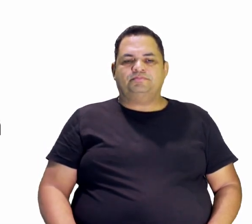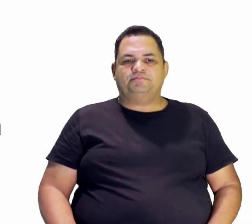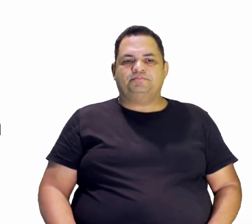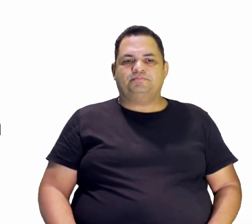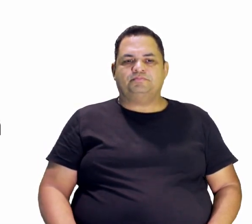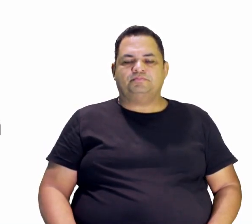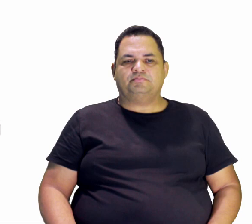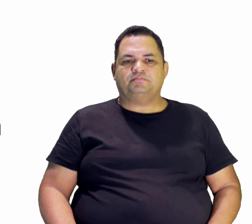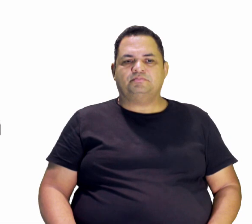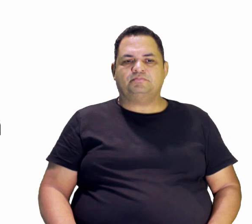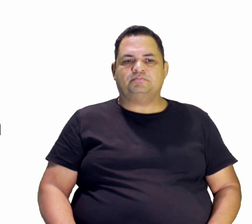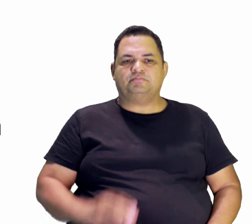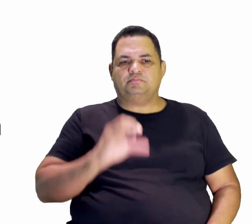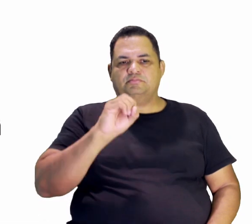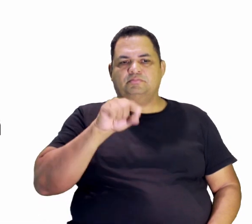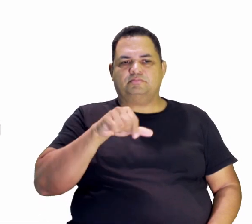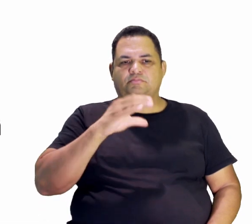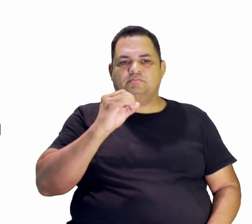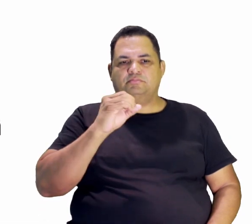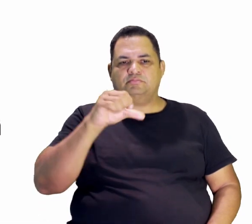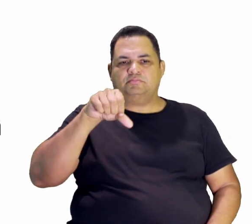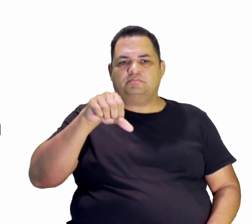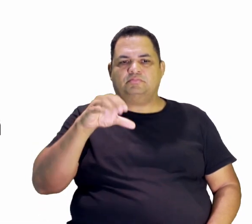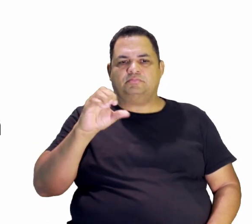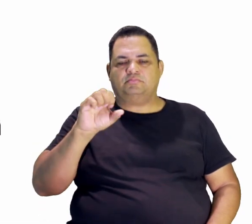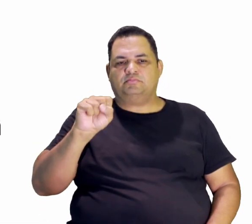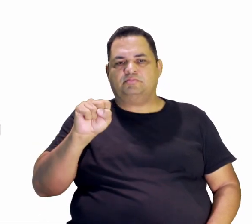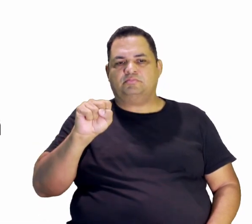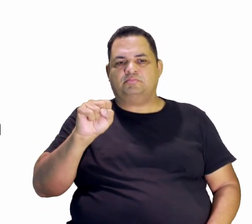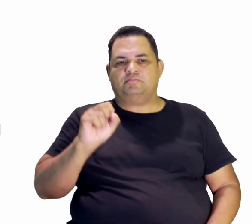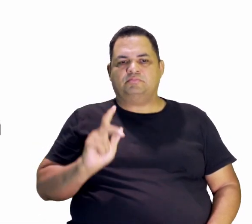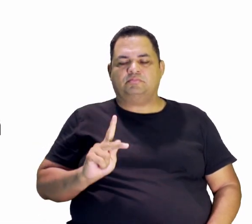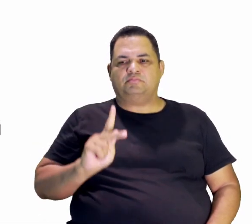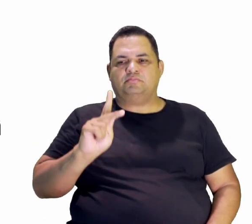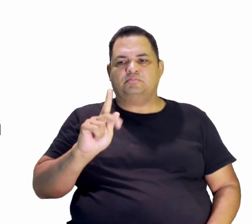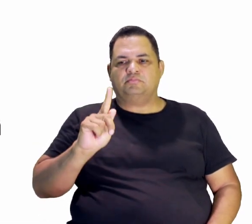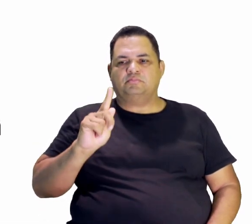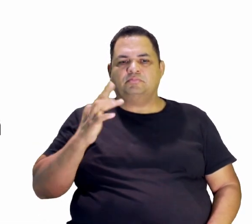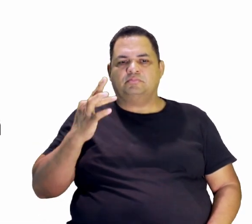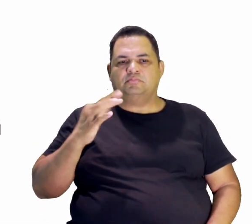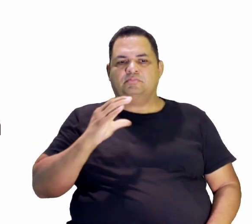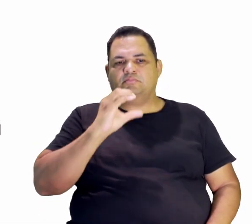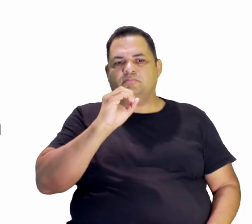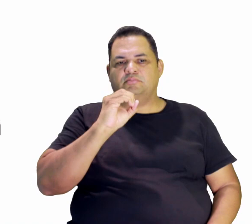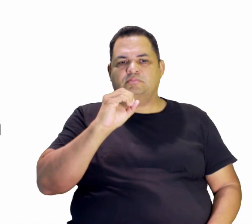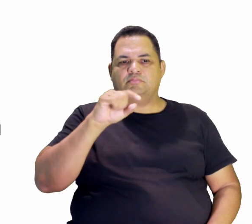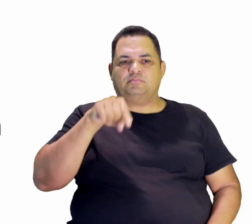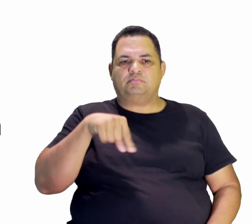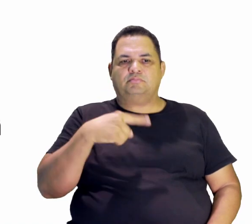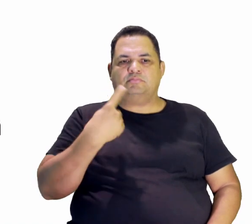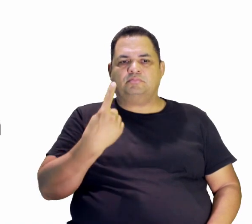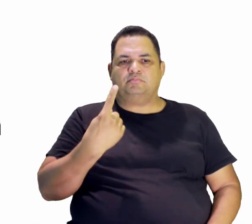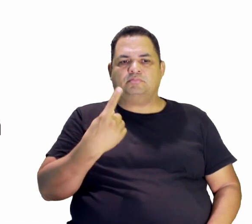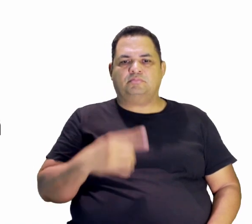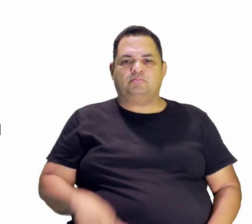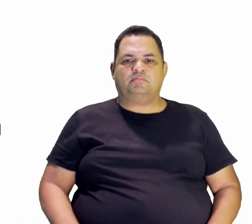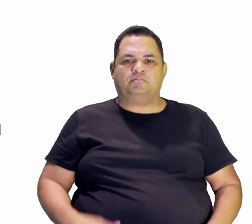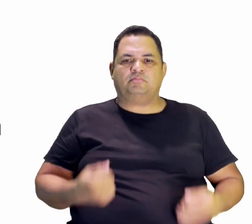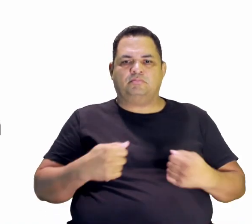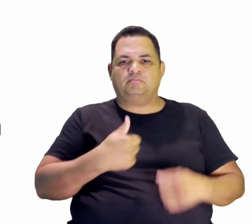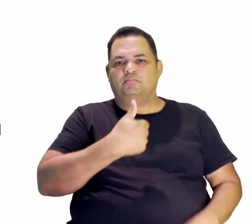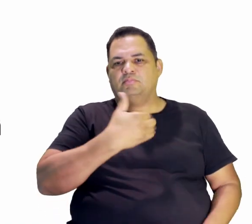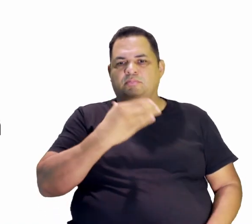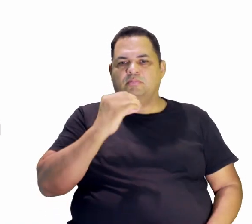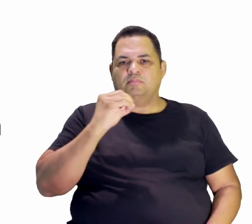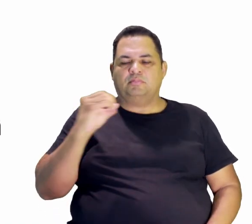0,098 kgf. Aproximando aqui, a gente pode pôr 0,1. Ou aproximando aqui, pode chamar de